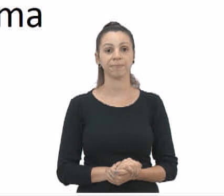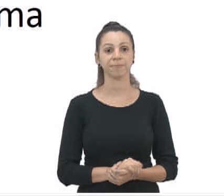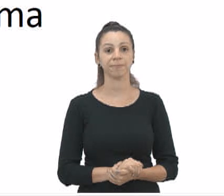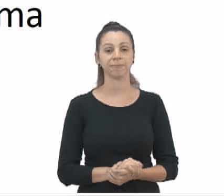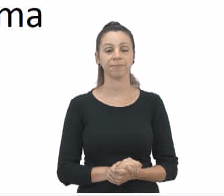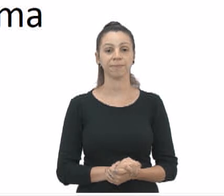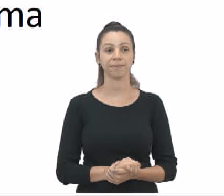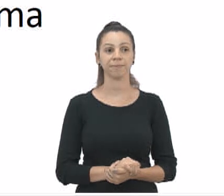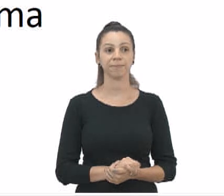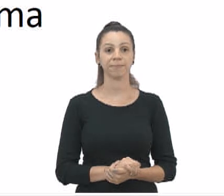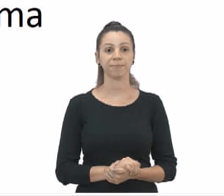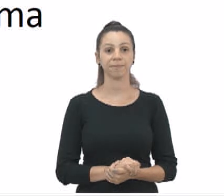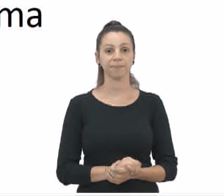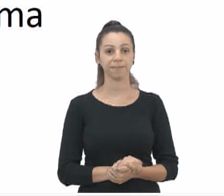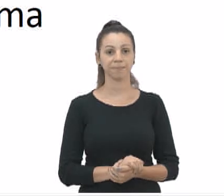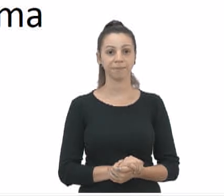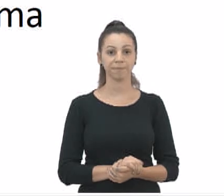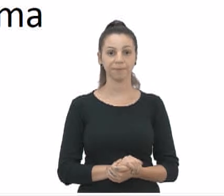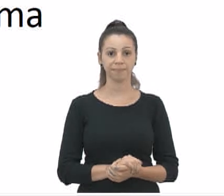Peraí.